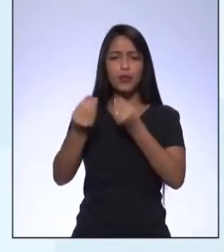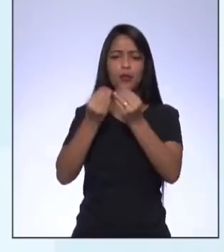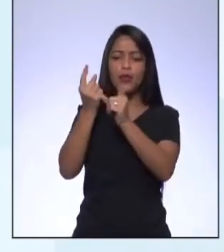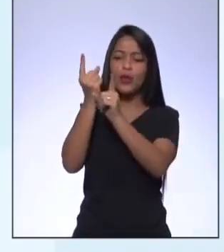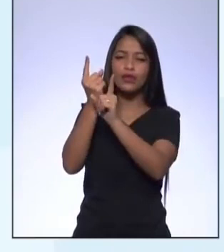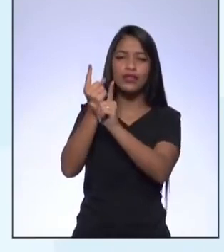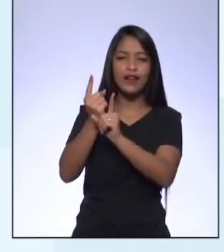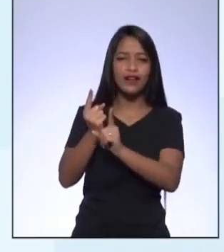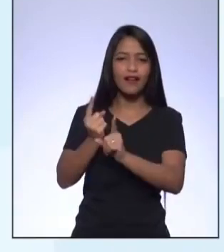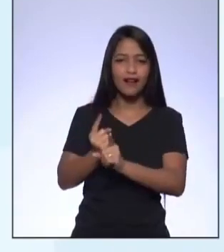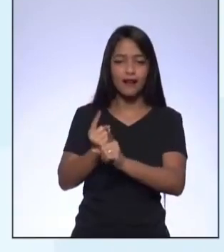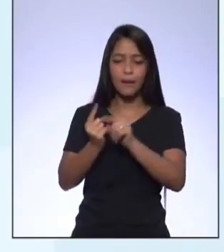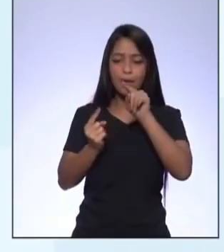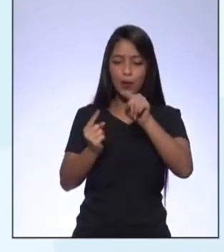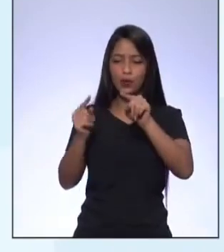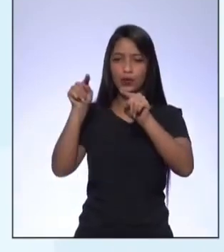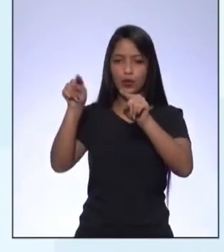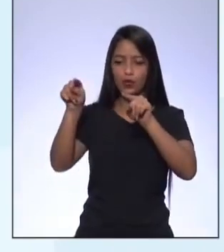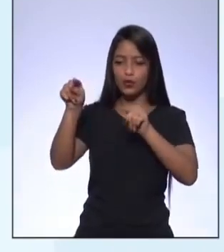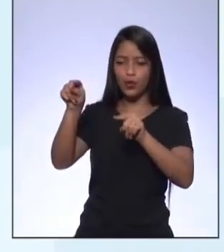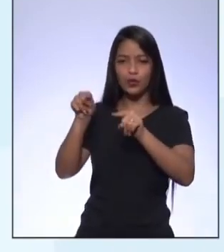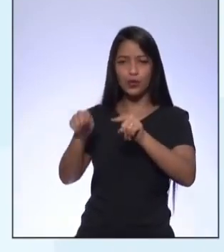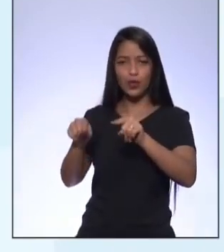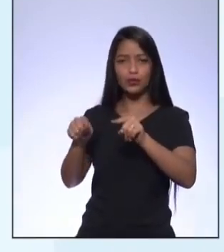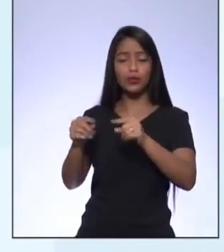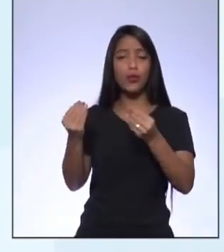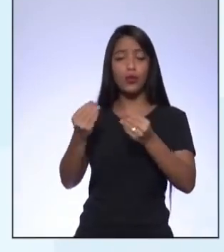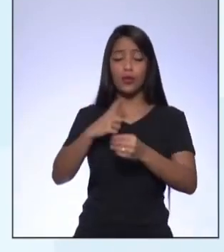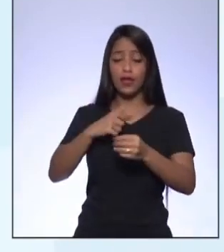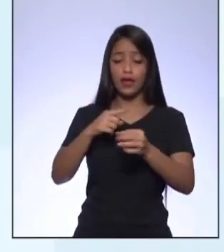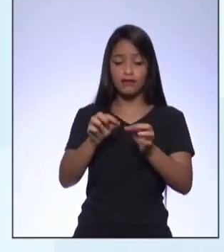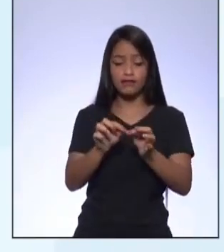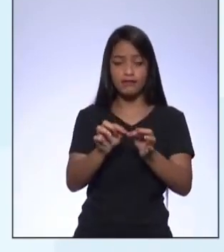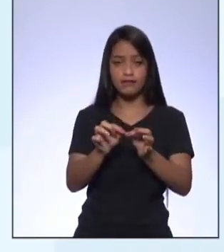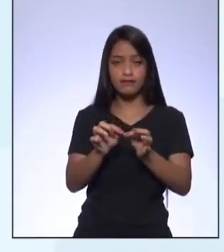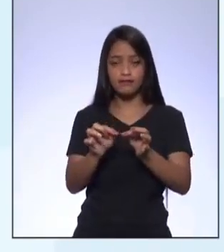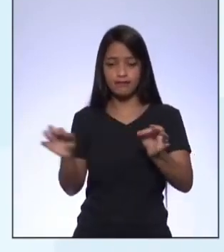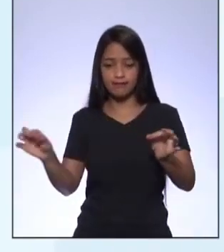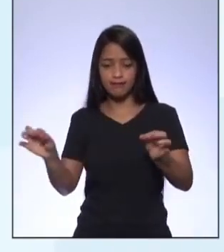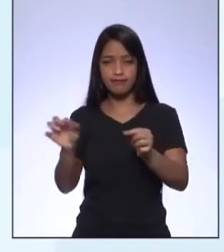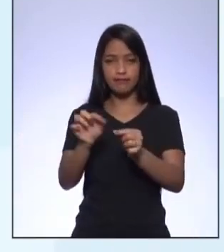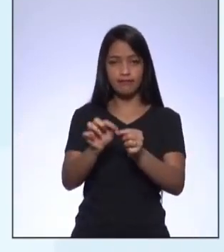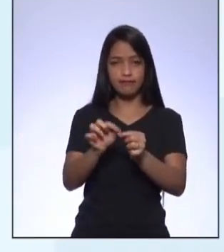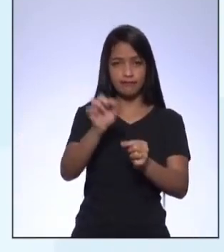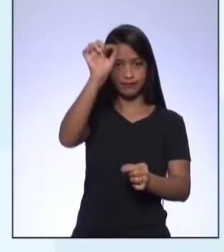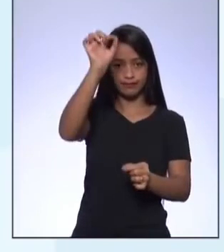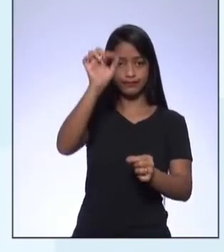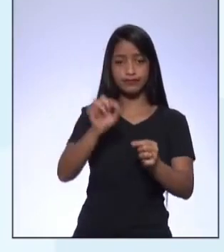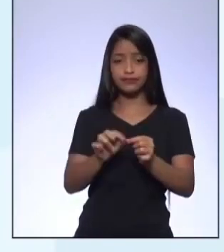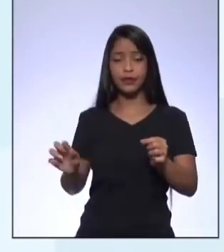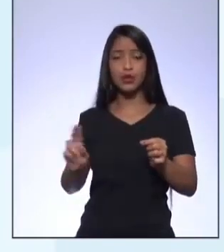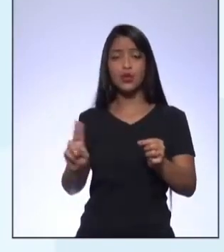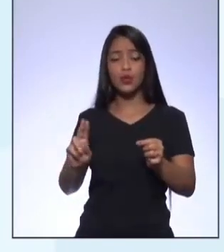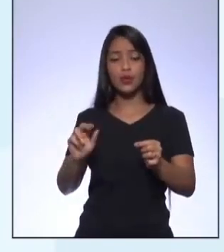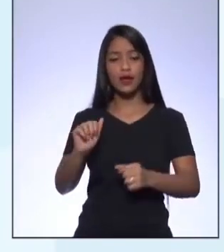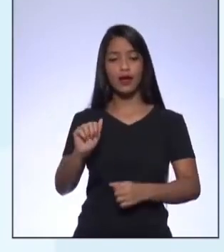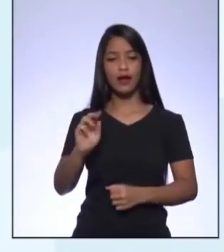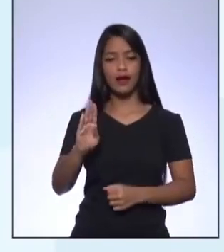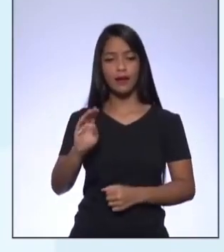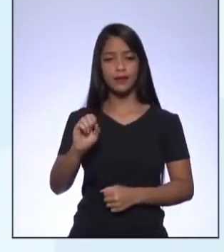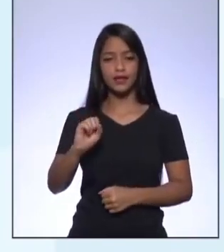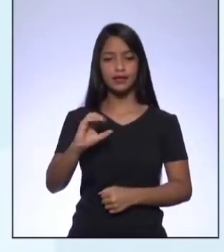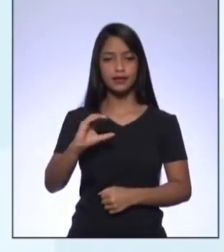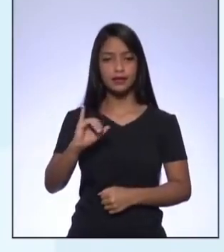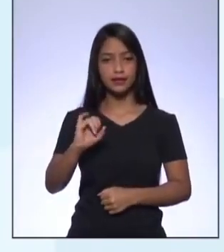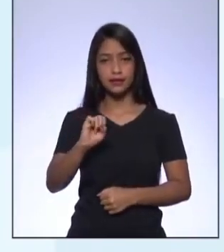a localização de pontos formados por dois eixos, o horizontal, abscissas, guarda bem esse nome,